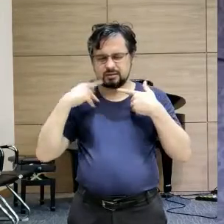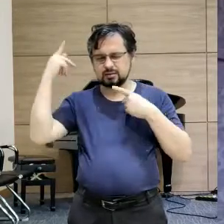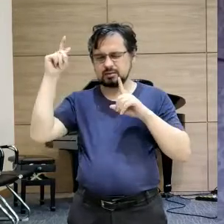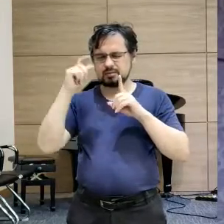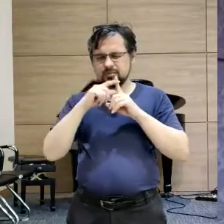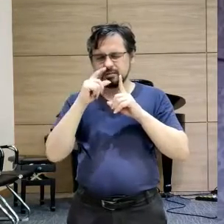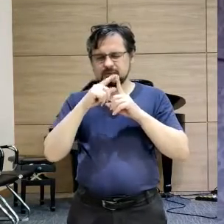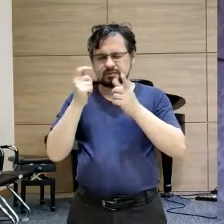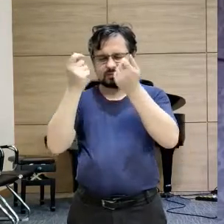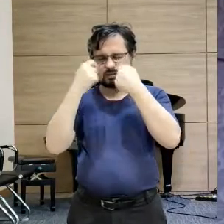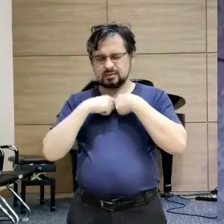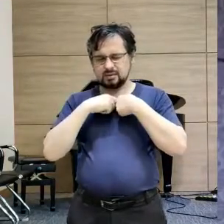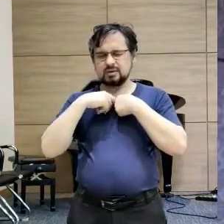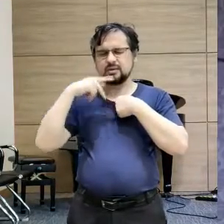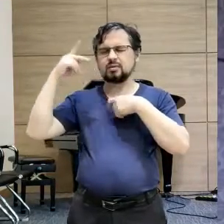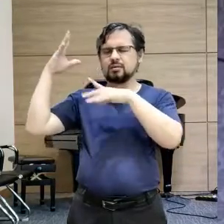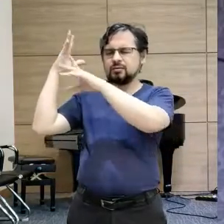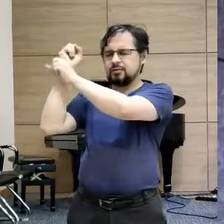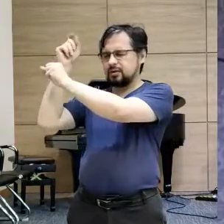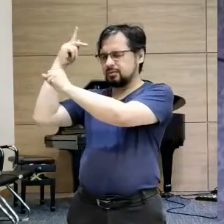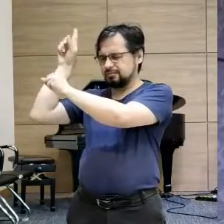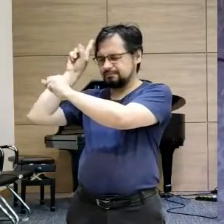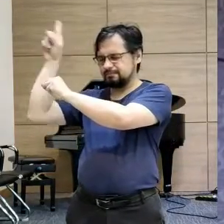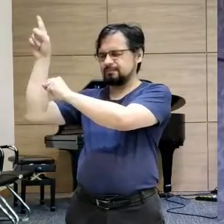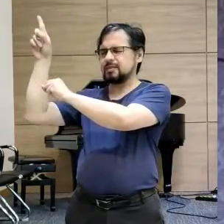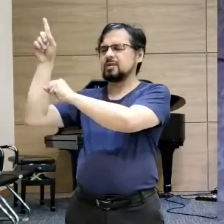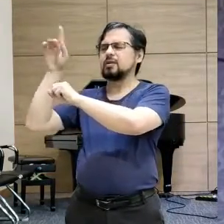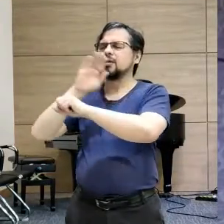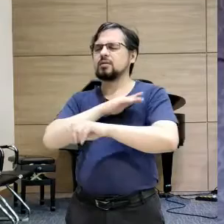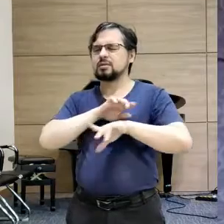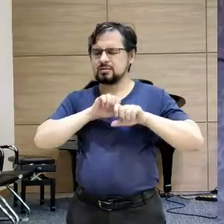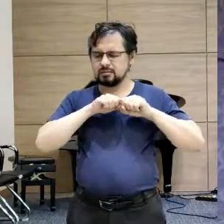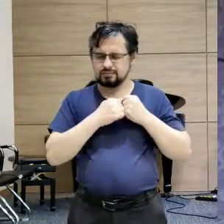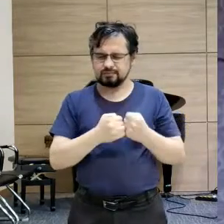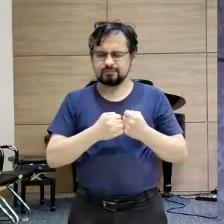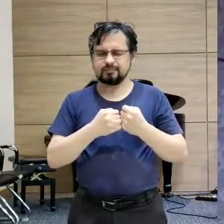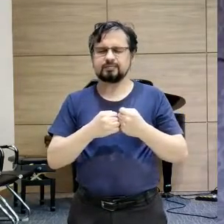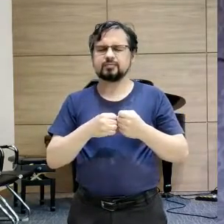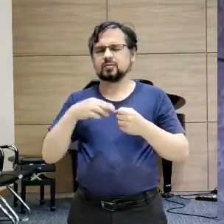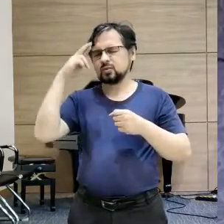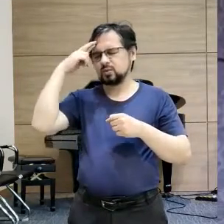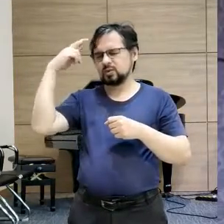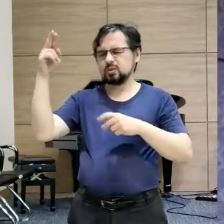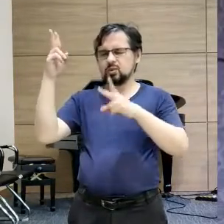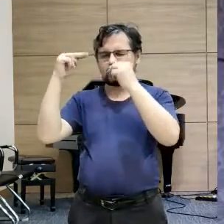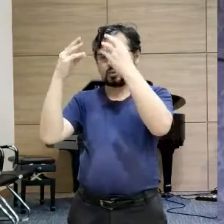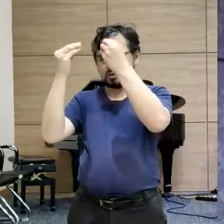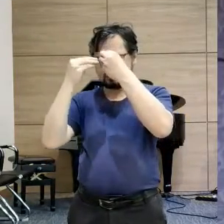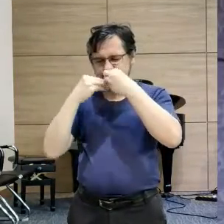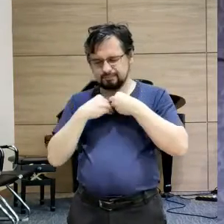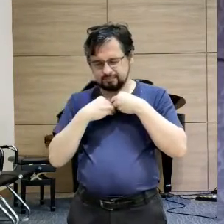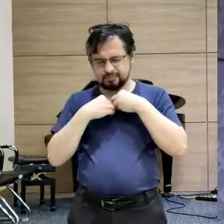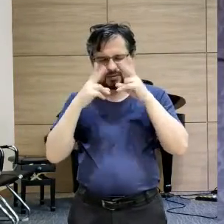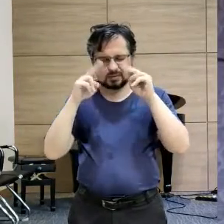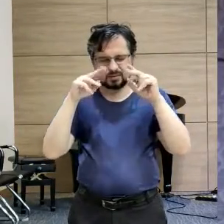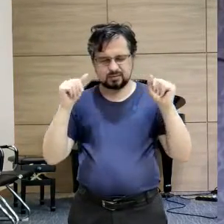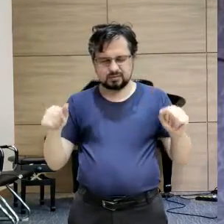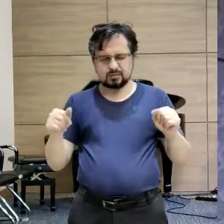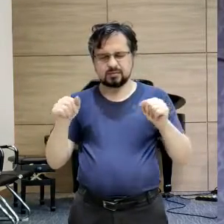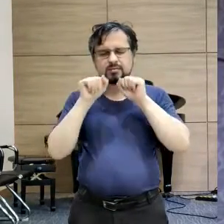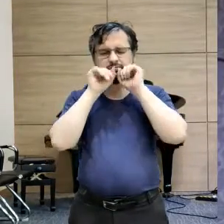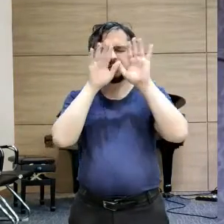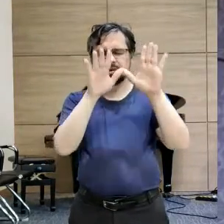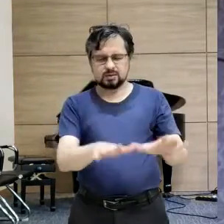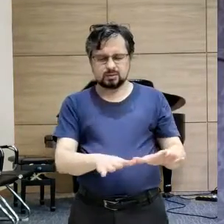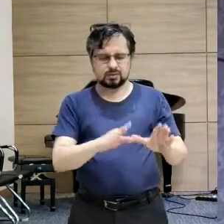garante, e nela nós confiamos, que um coração contrito e quebrantado o Senhor não desprezará. Abençoe a sua igreja